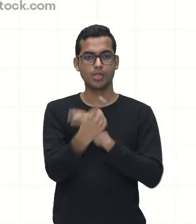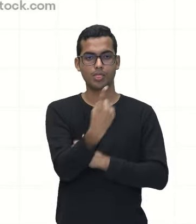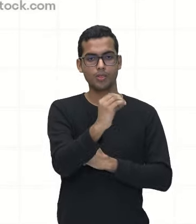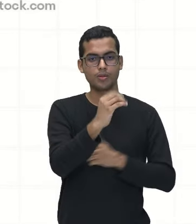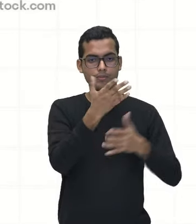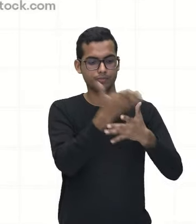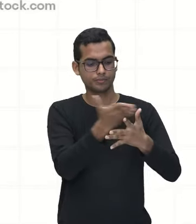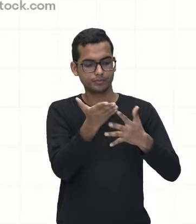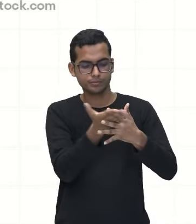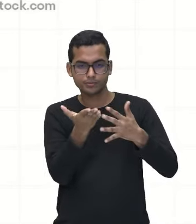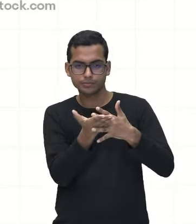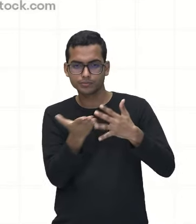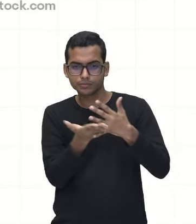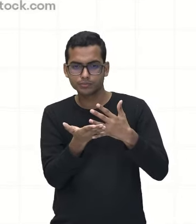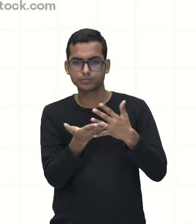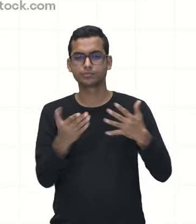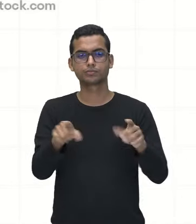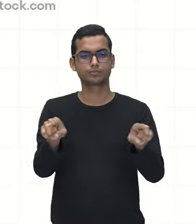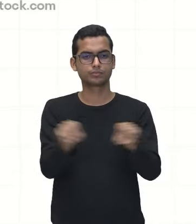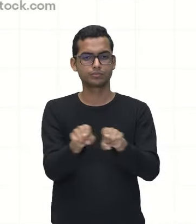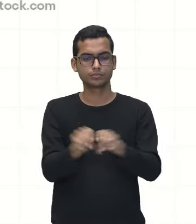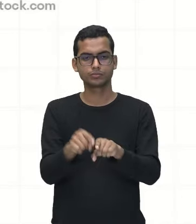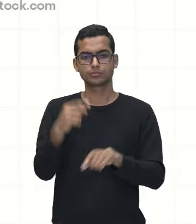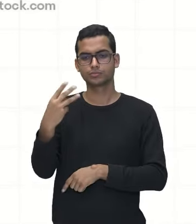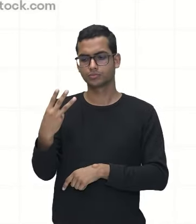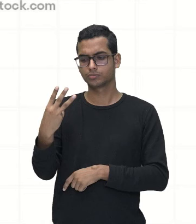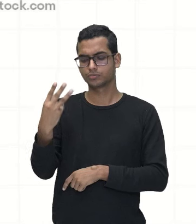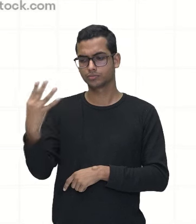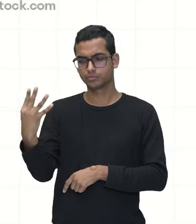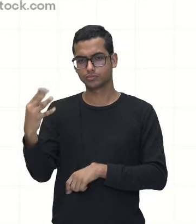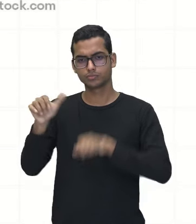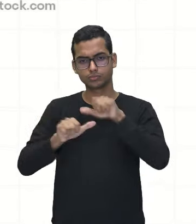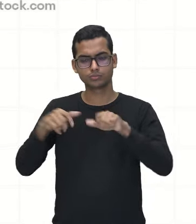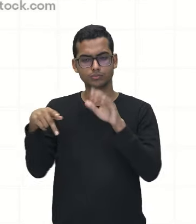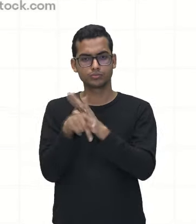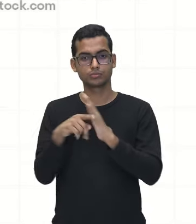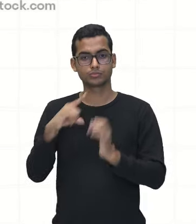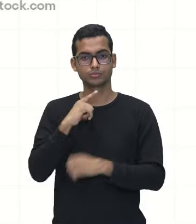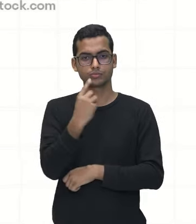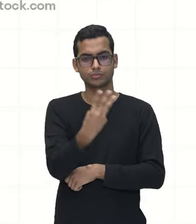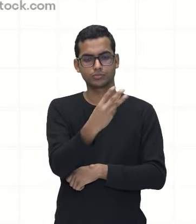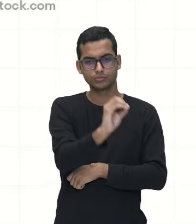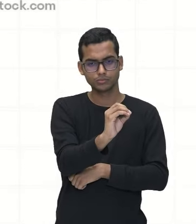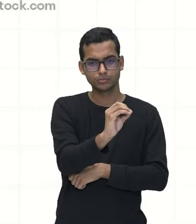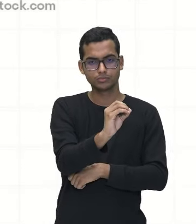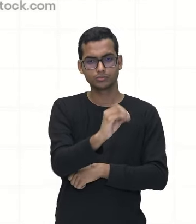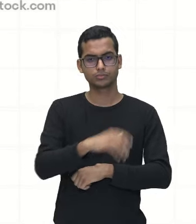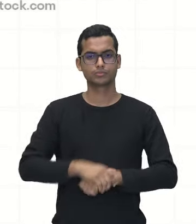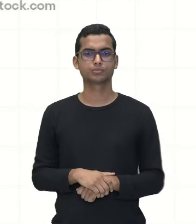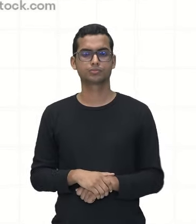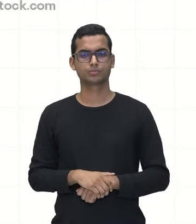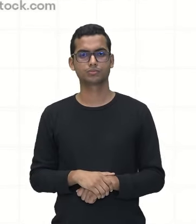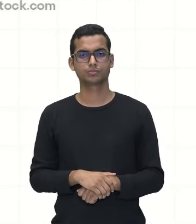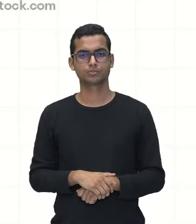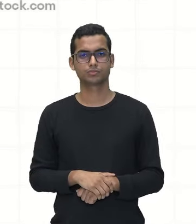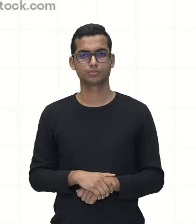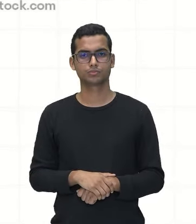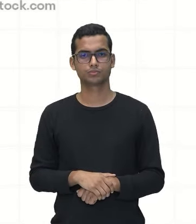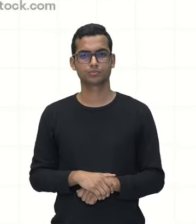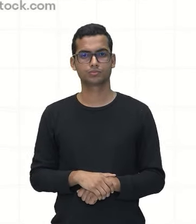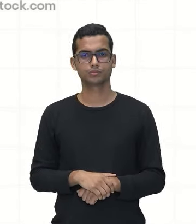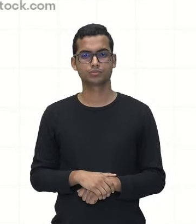nós arredondamos o 34 para 30, é como se nós estivéssemos um valorzinho um pouco menor da parcela. Mas ainda assim,